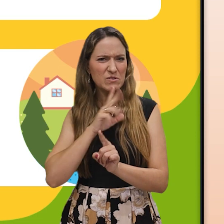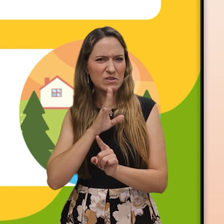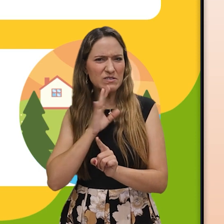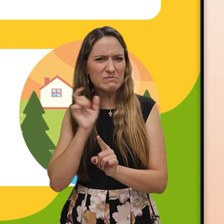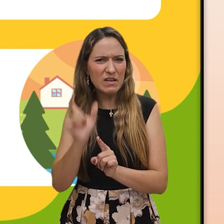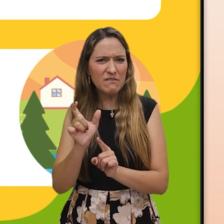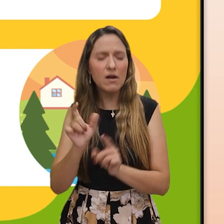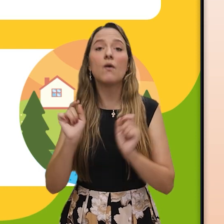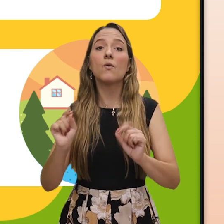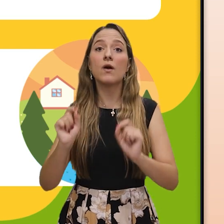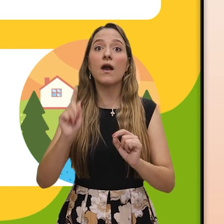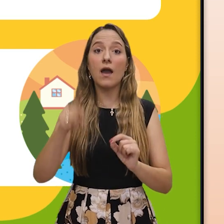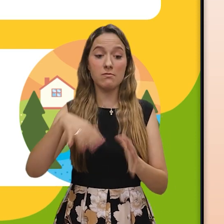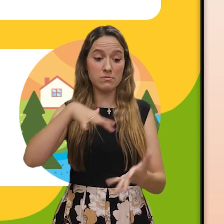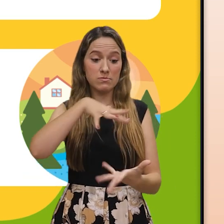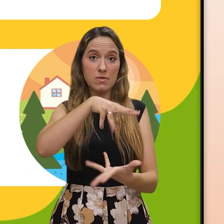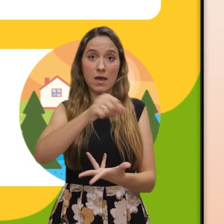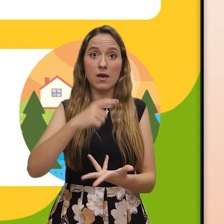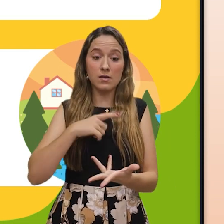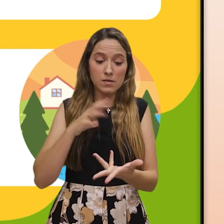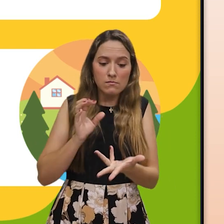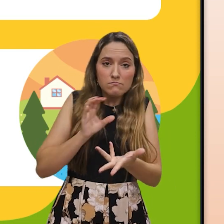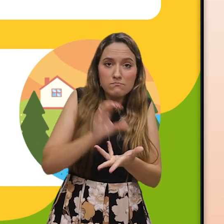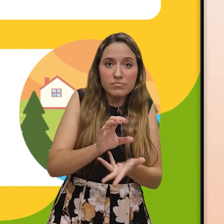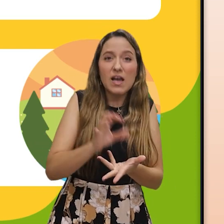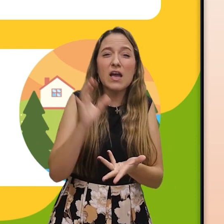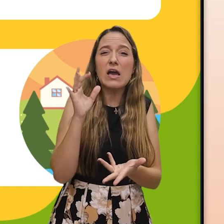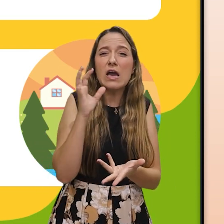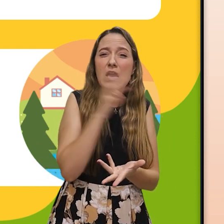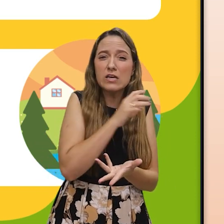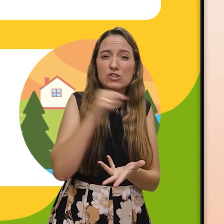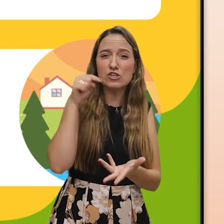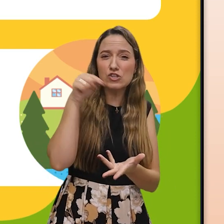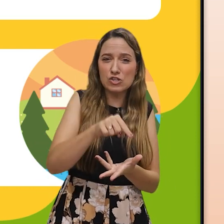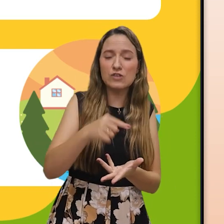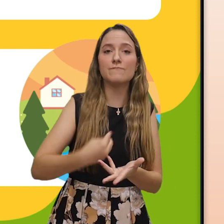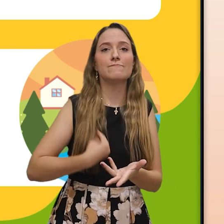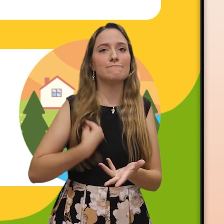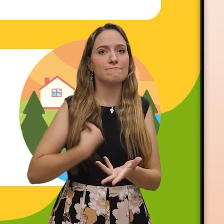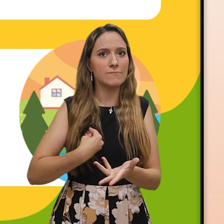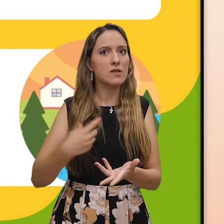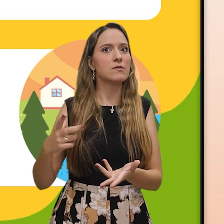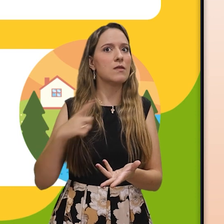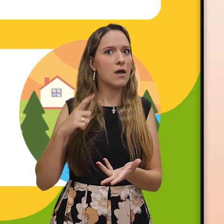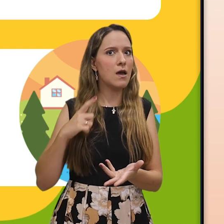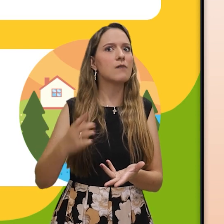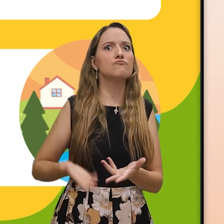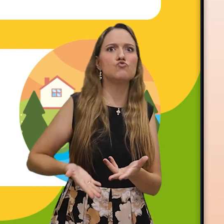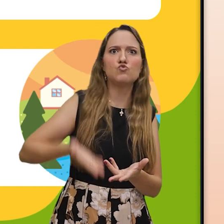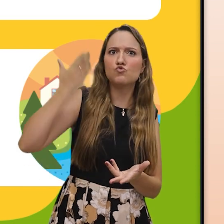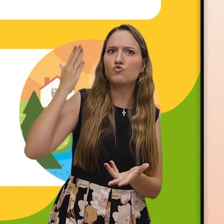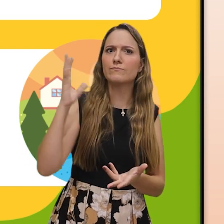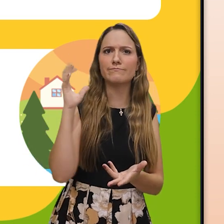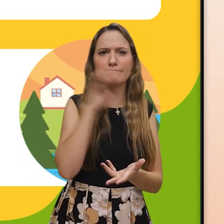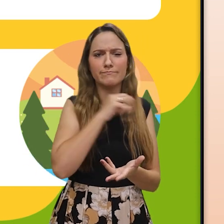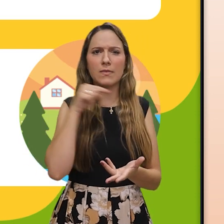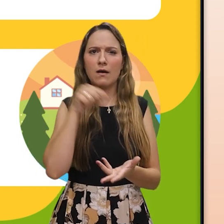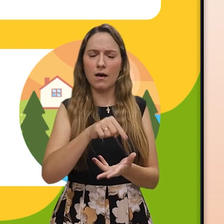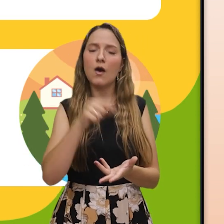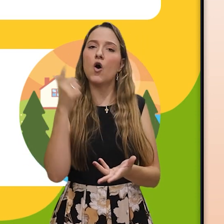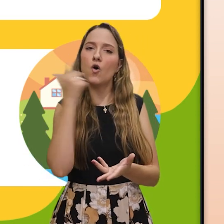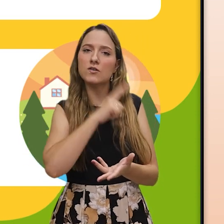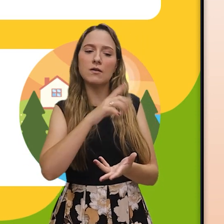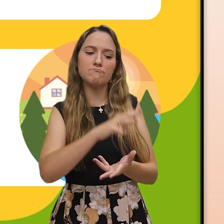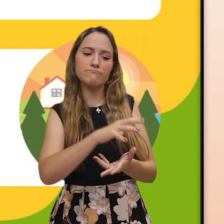aquecida pelo manto e núcleo, que são camadas internas da Terra com altíssimas temperaturas. Então,